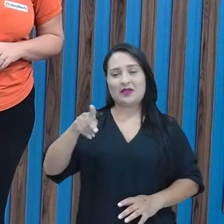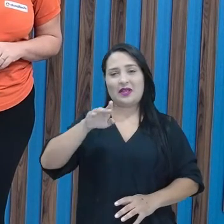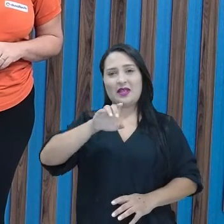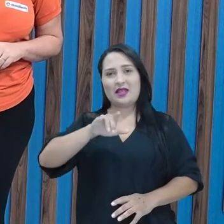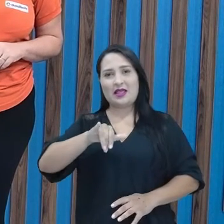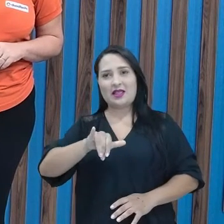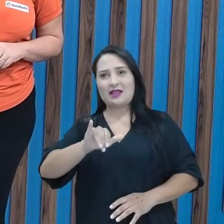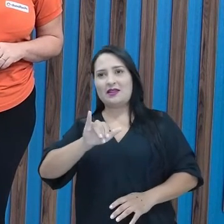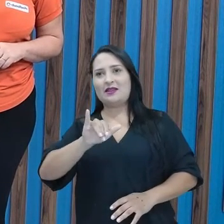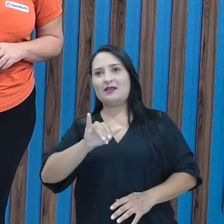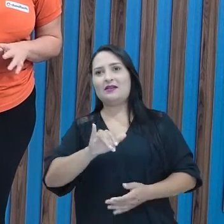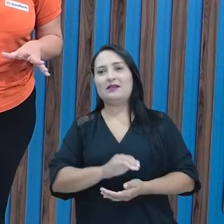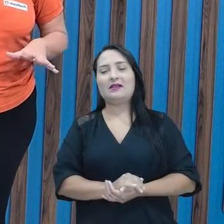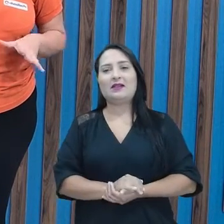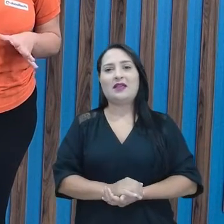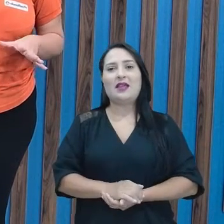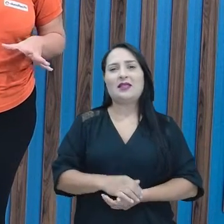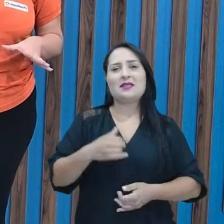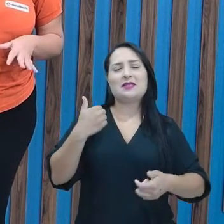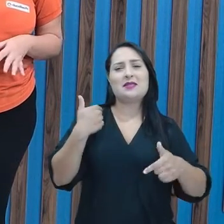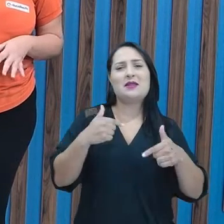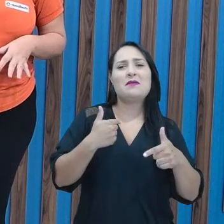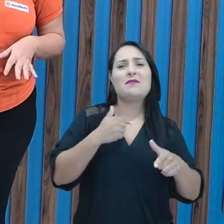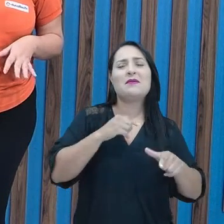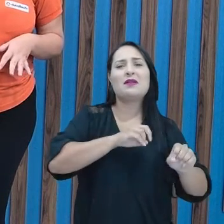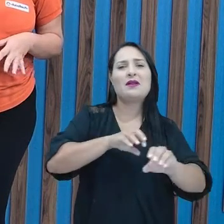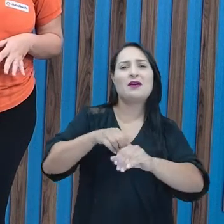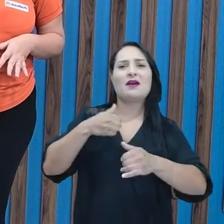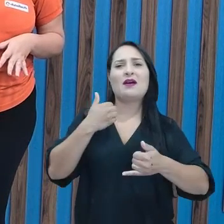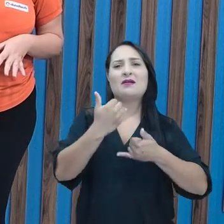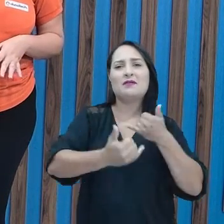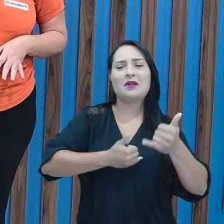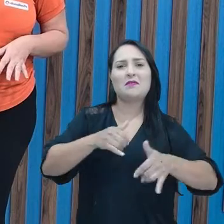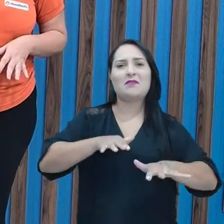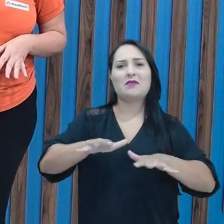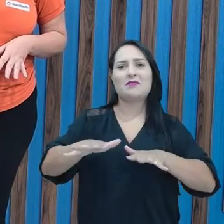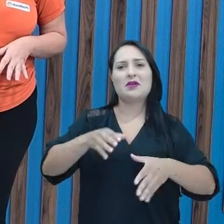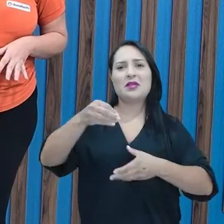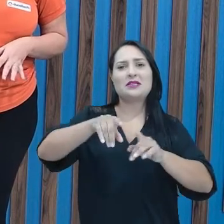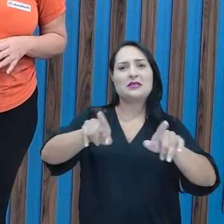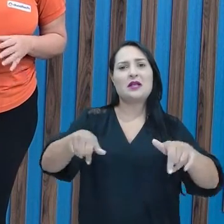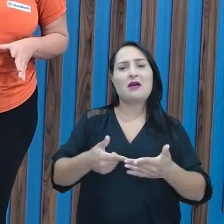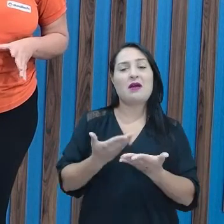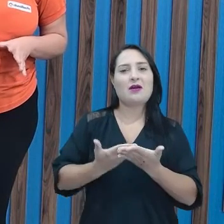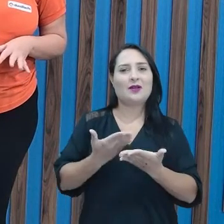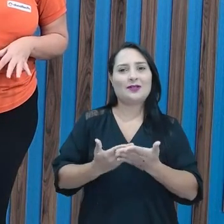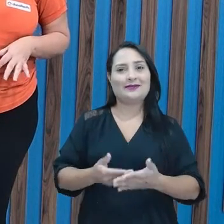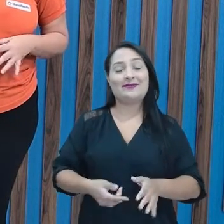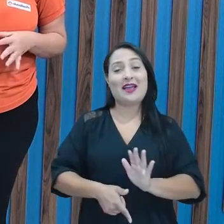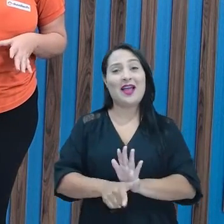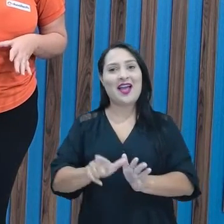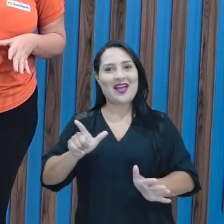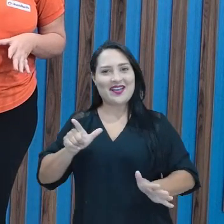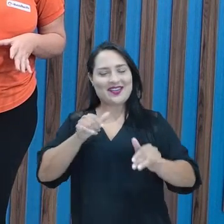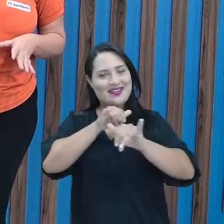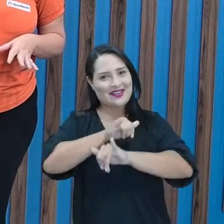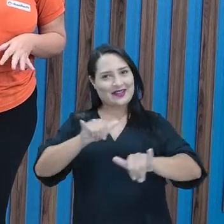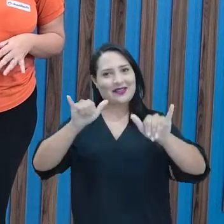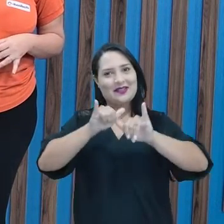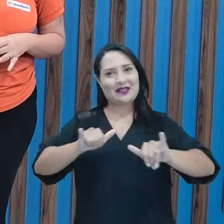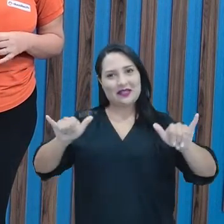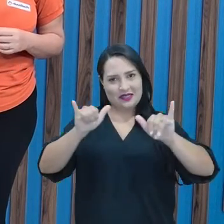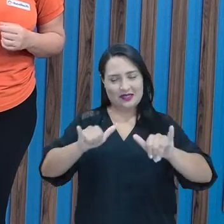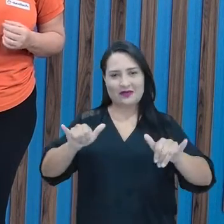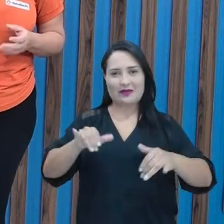vamos trabalhar hoje brincadeiras e movimentos na nossa aula de artes de hoje. Bom, mas antes aqueles recadinhos